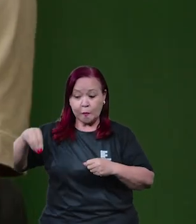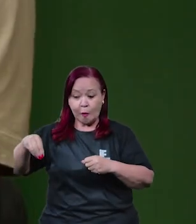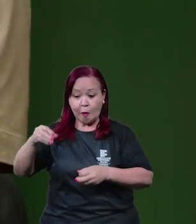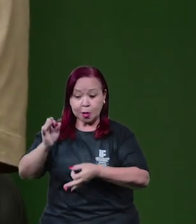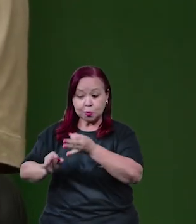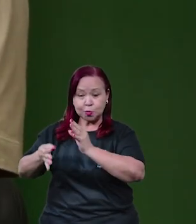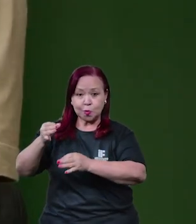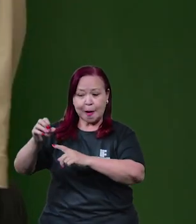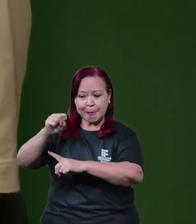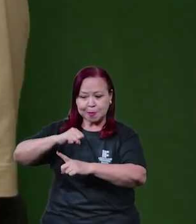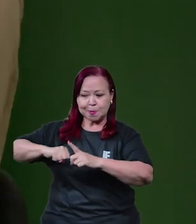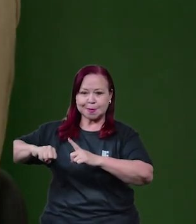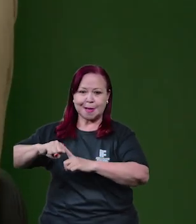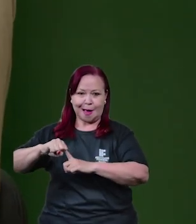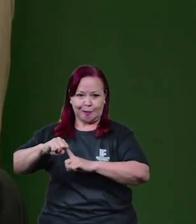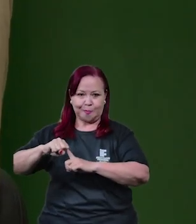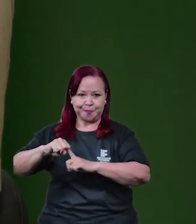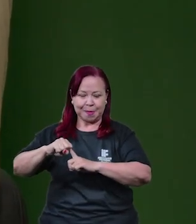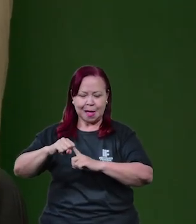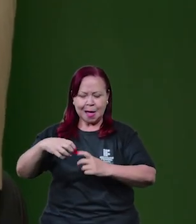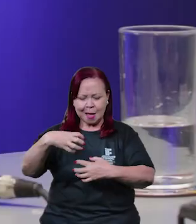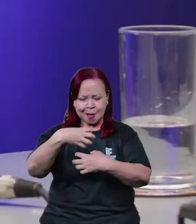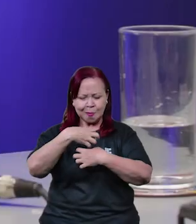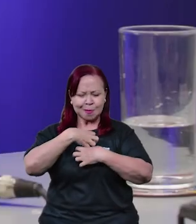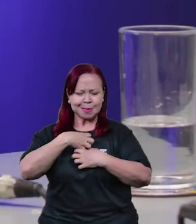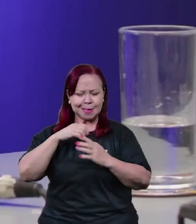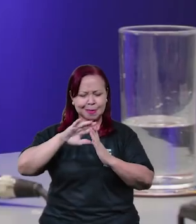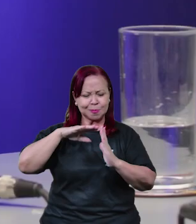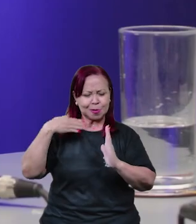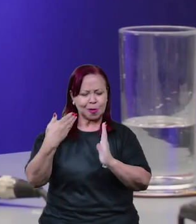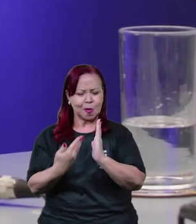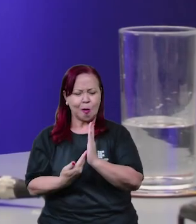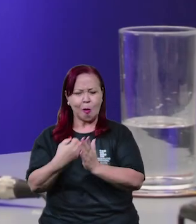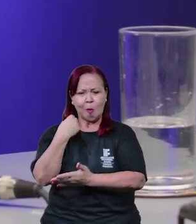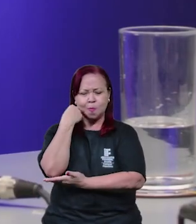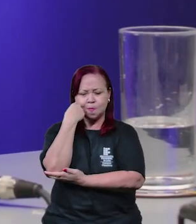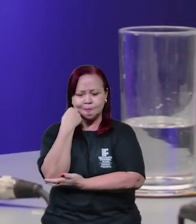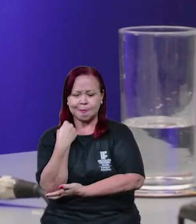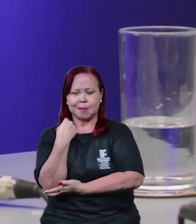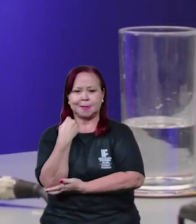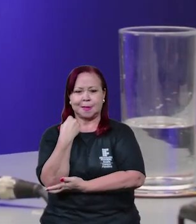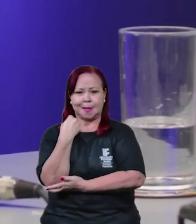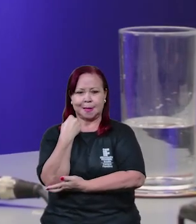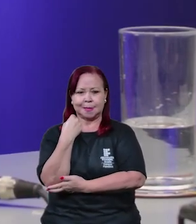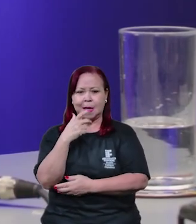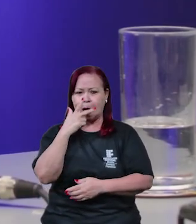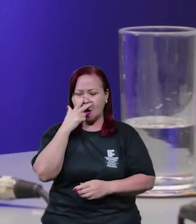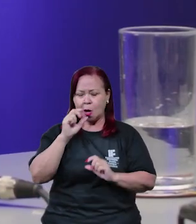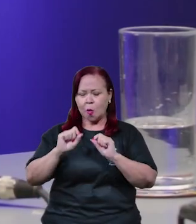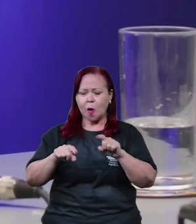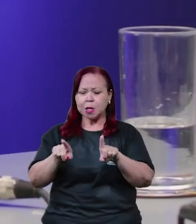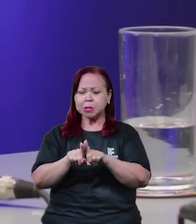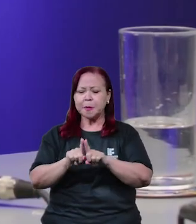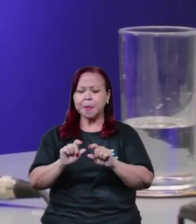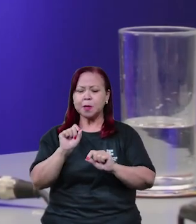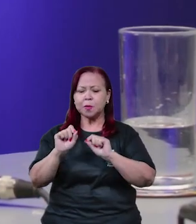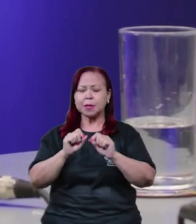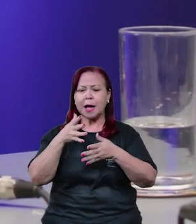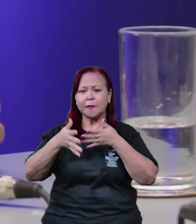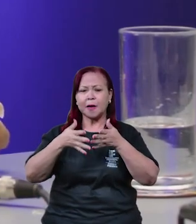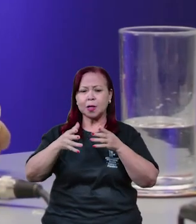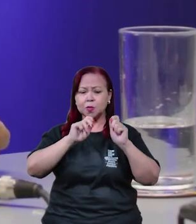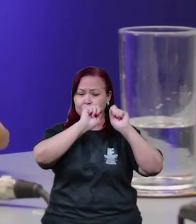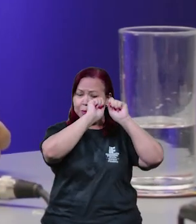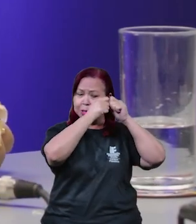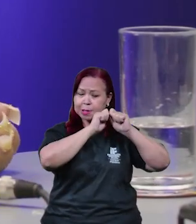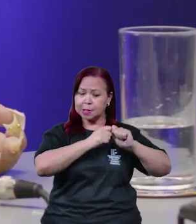sempre Aham. acontece, né? Uma sensação de quilombo, né? Uma Sim, resistência ali, um aquilombamento. Eu acho que vem muito também naquilo que eu estava falando sobre transistas